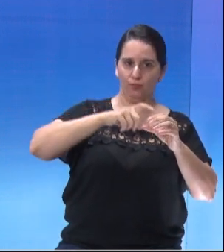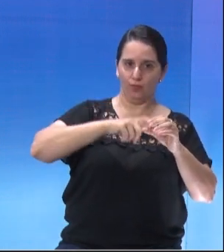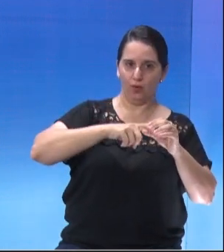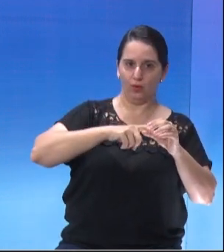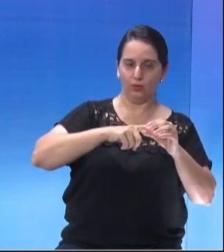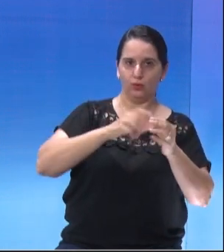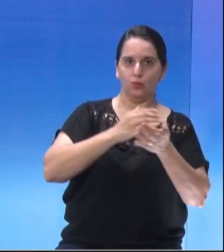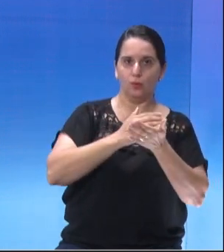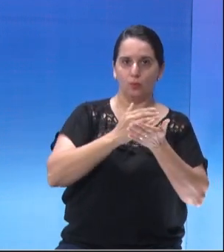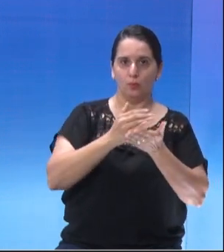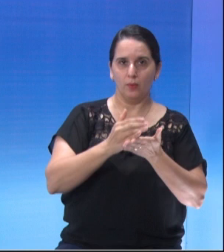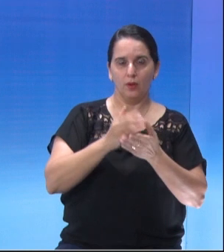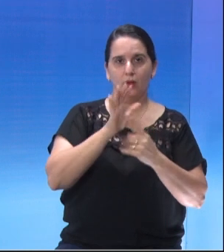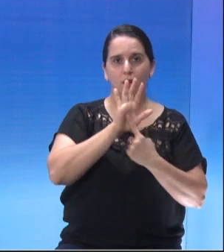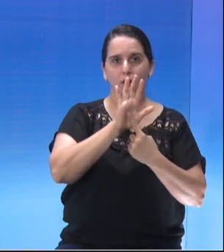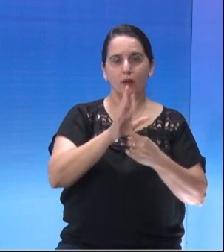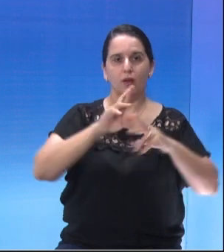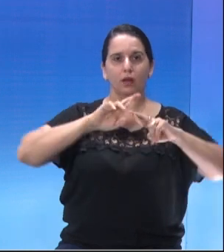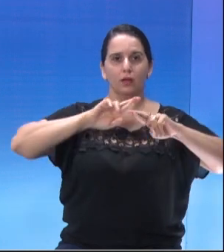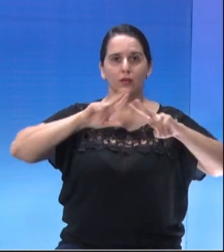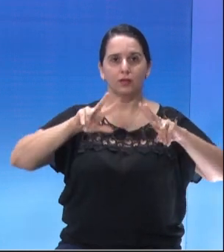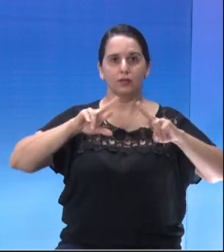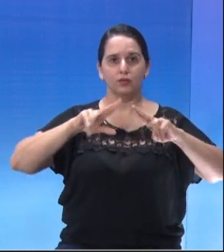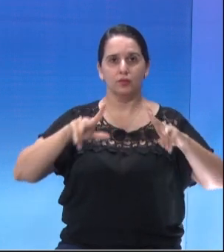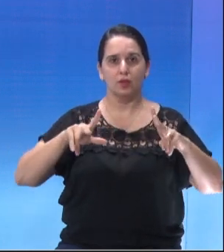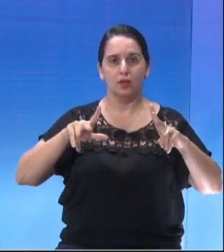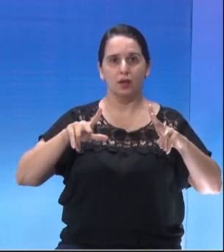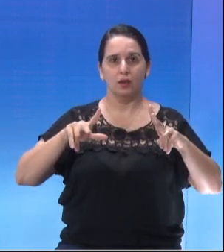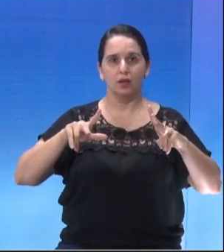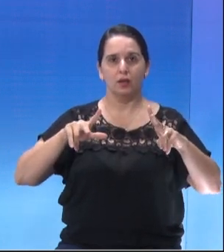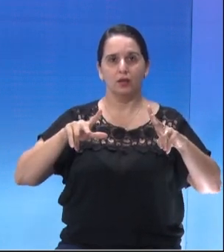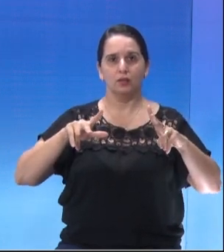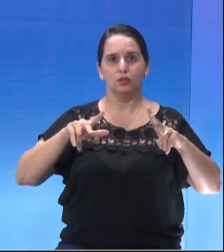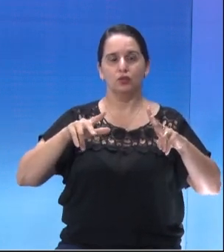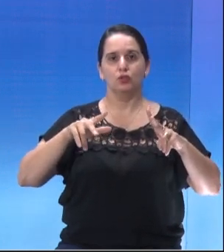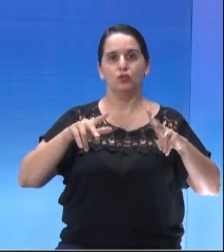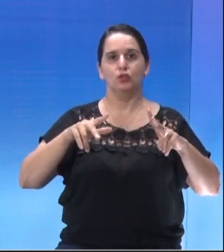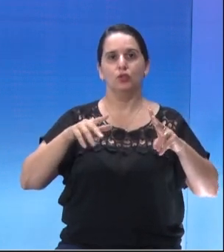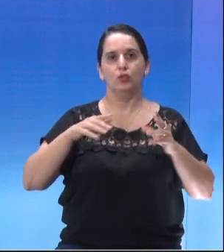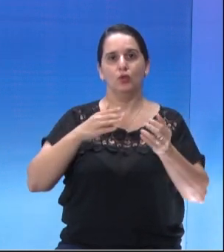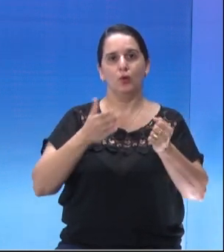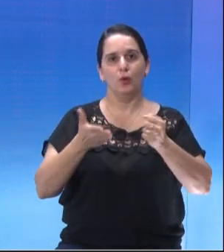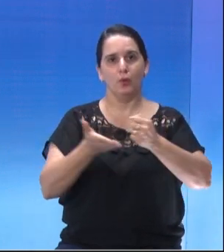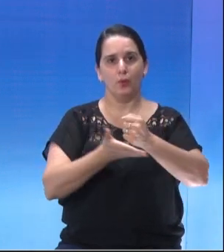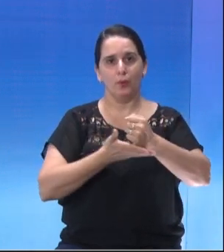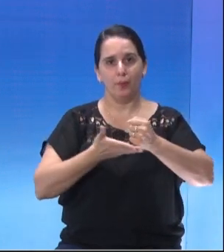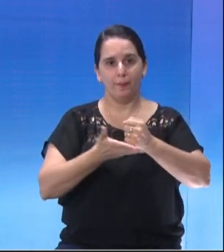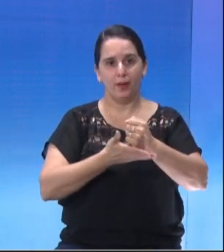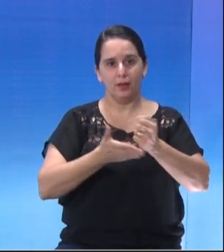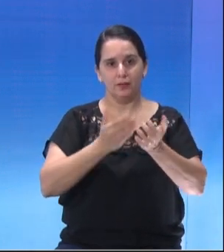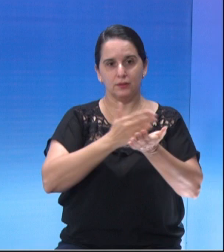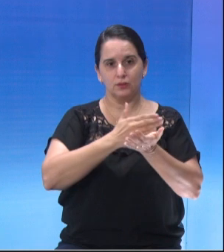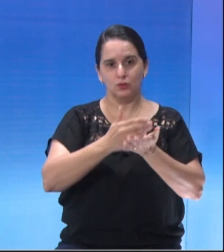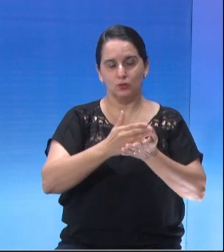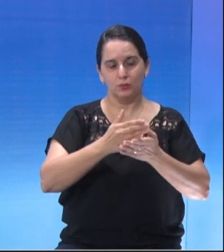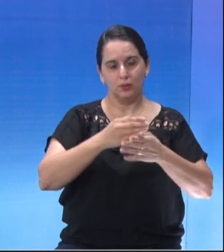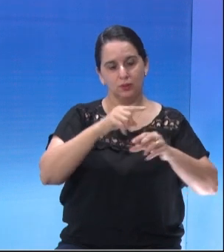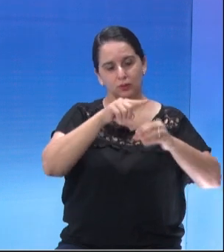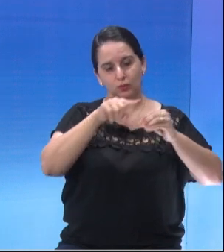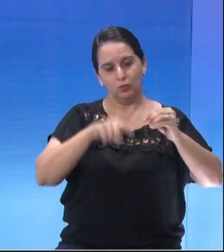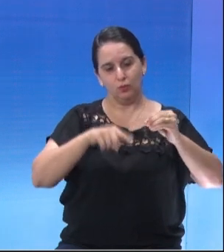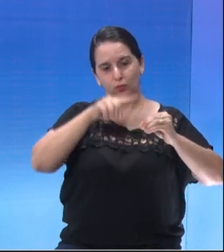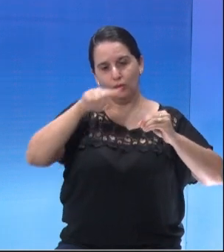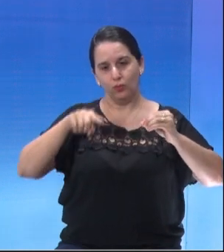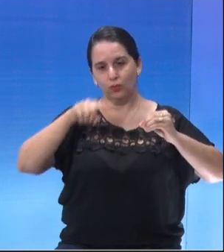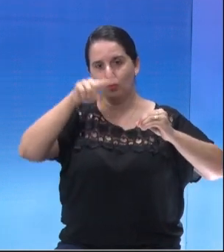vai emitir essa diferença energética entre o estado fundamental e o estado excitado.